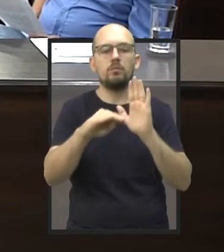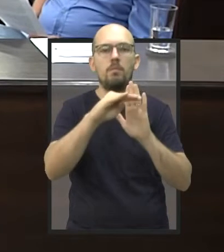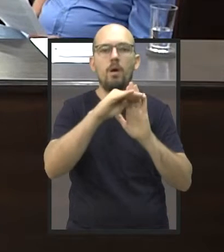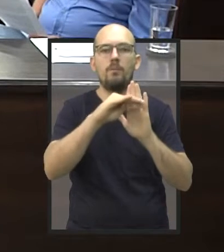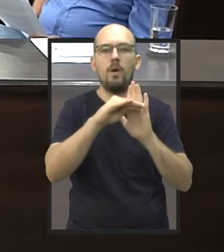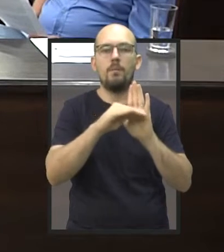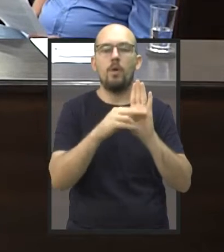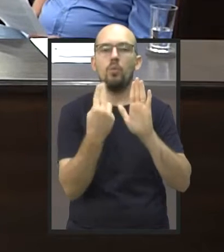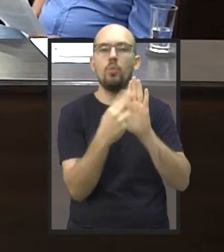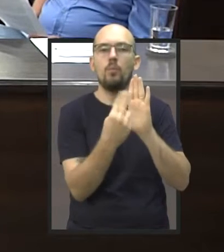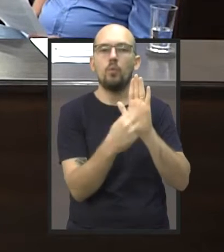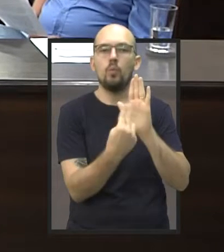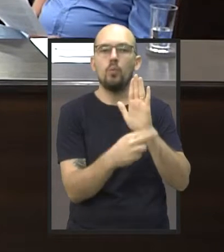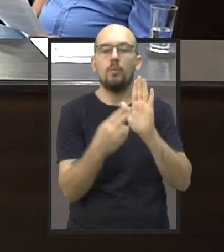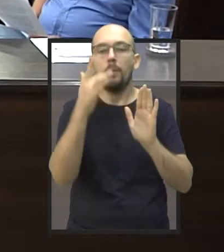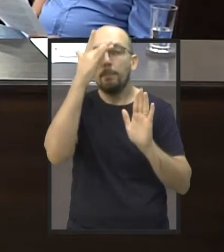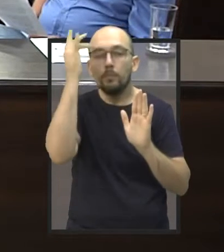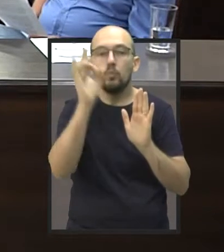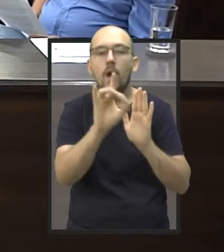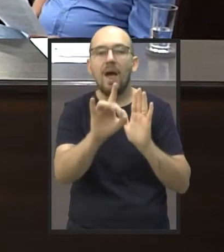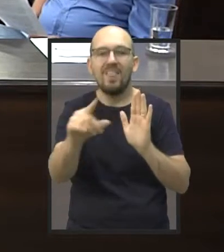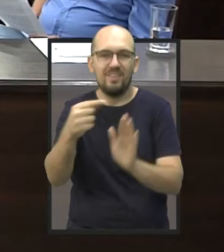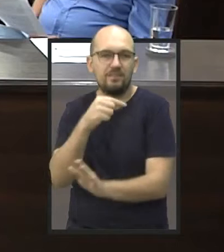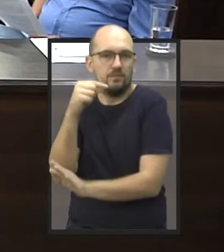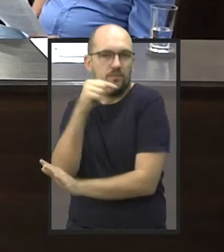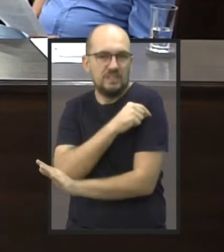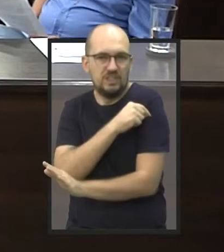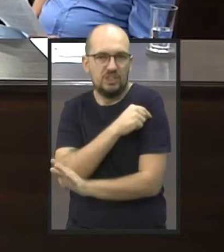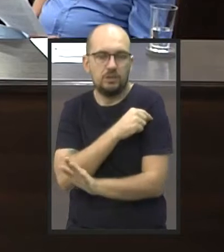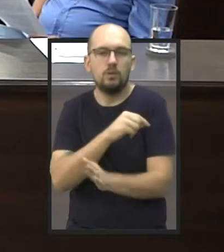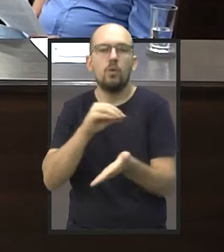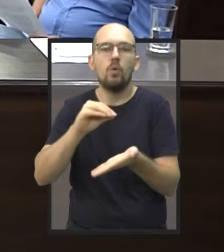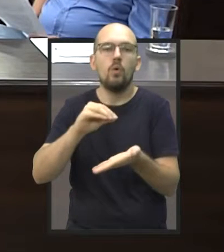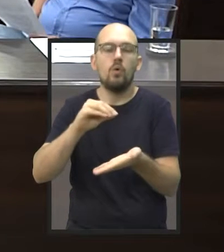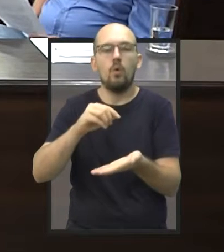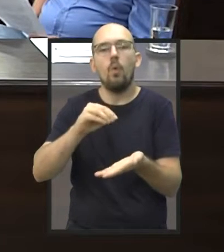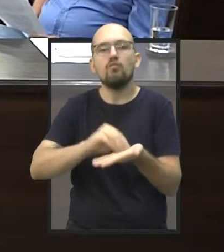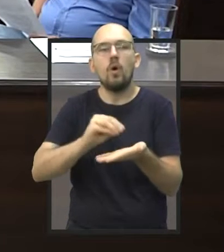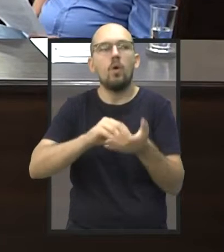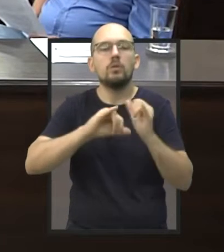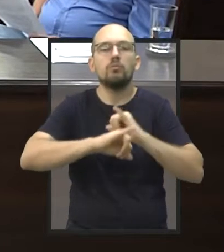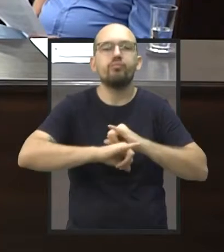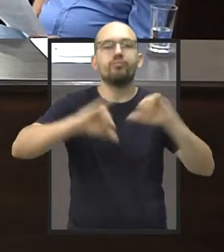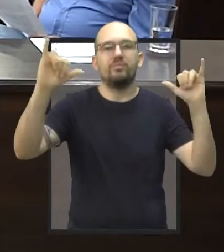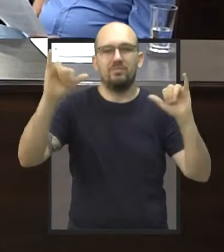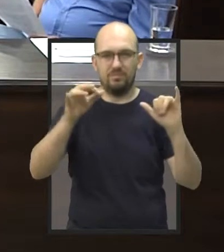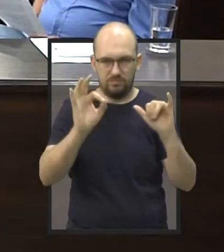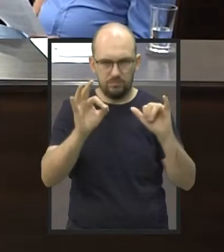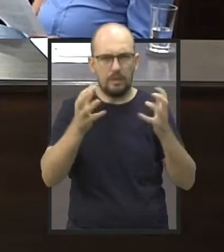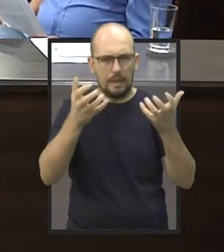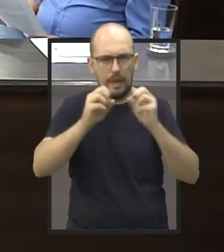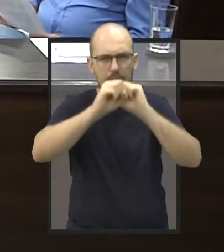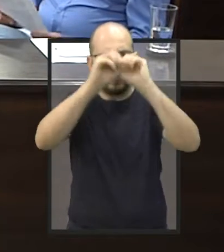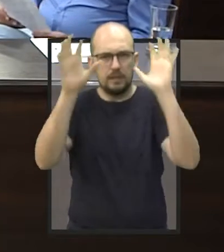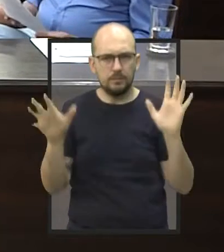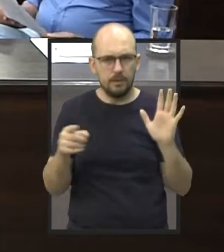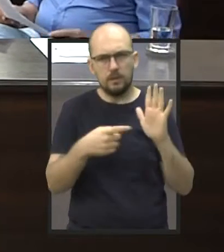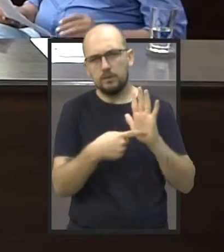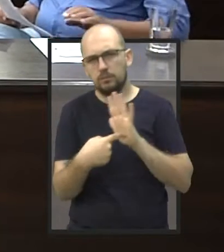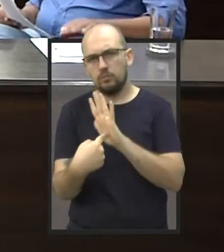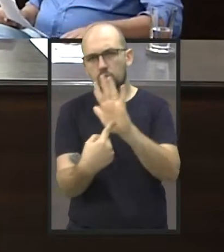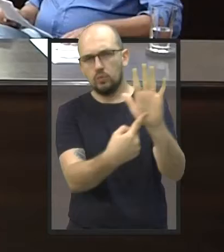das pessoas vacinadas aqui na cidade. O objetivo desse projeto é dar mais transparência, é isso, né, vereador?